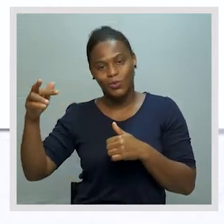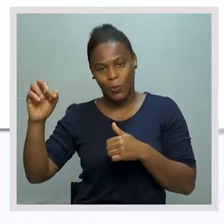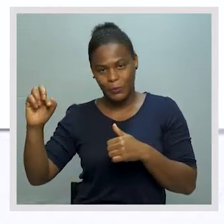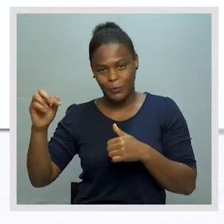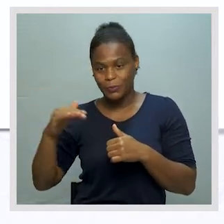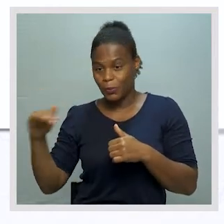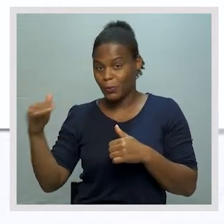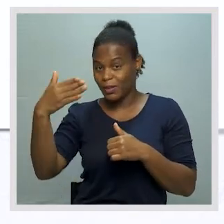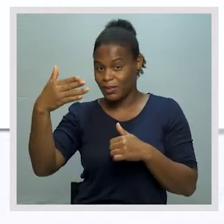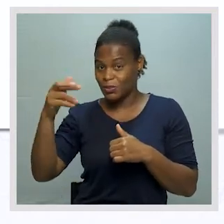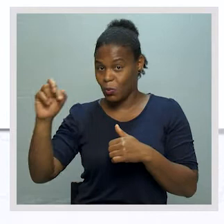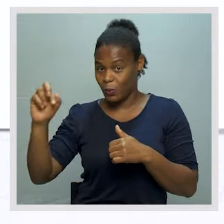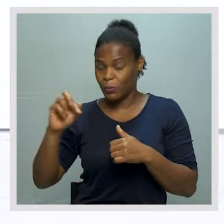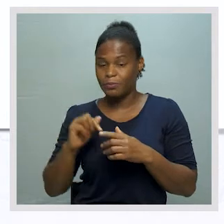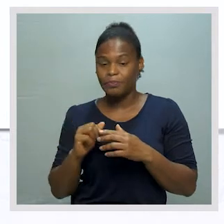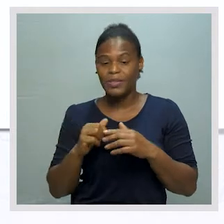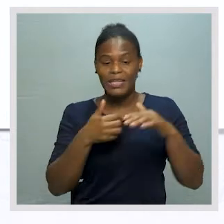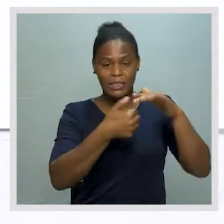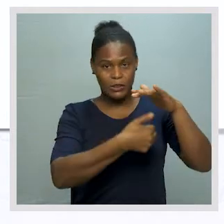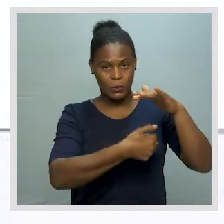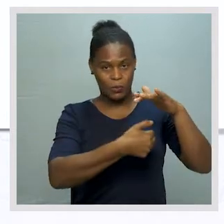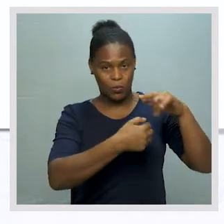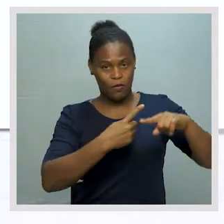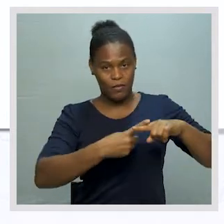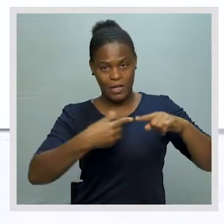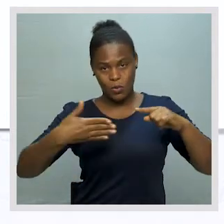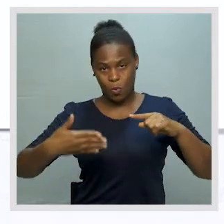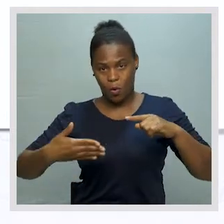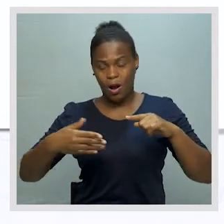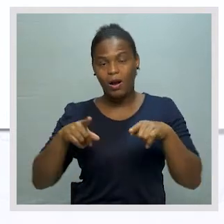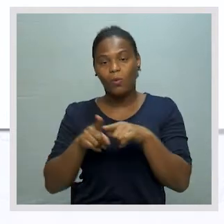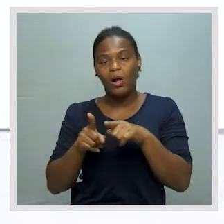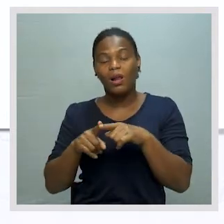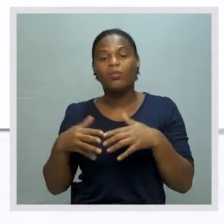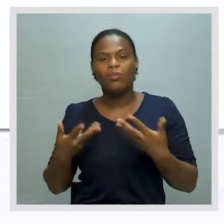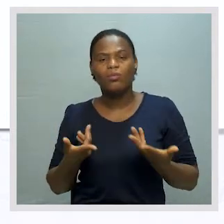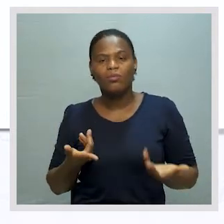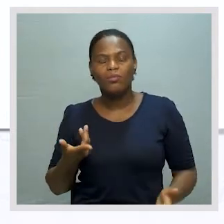18. 5 vezes 1 igual a